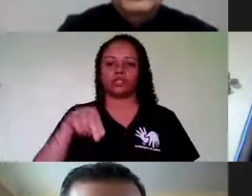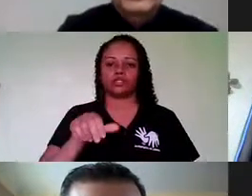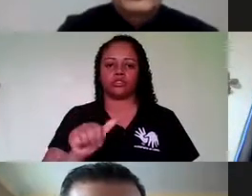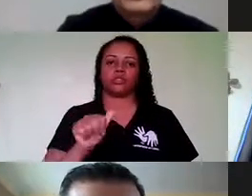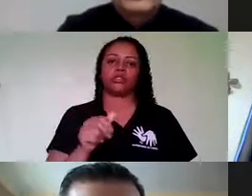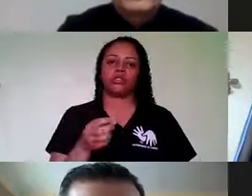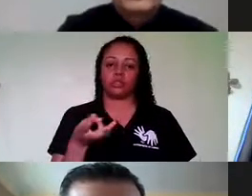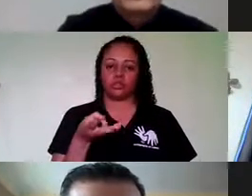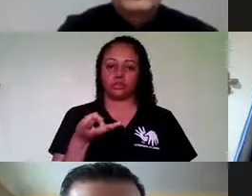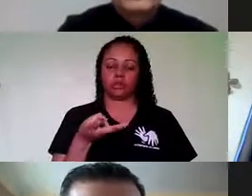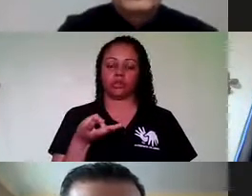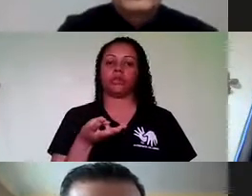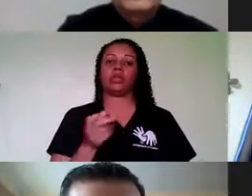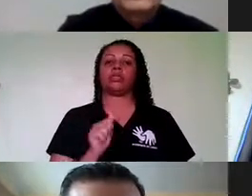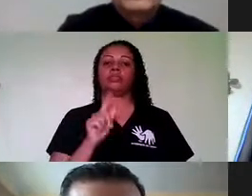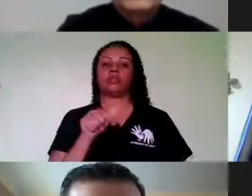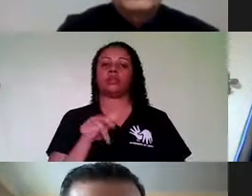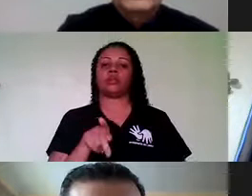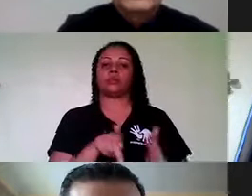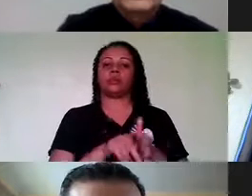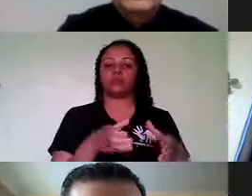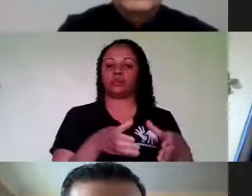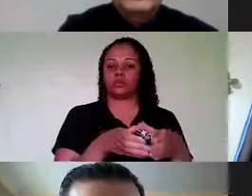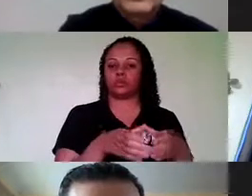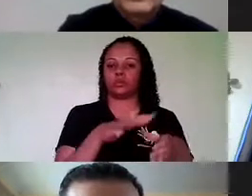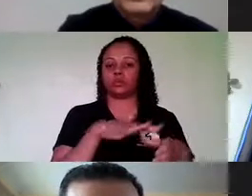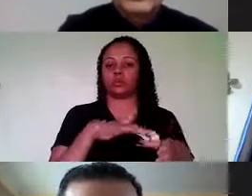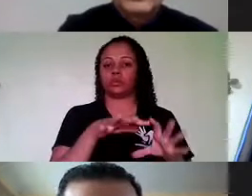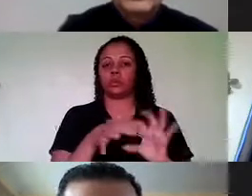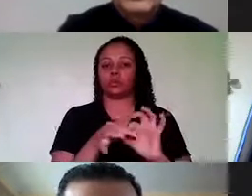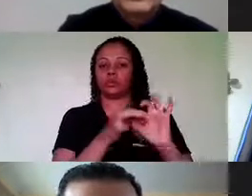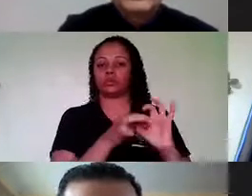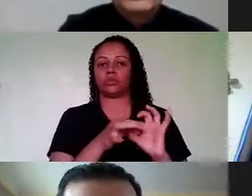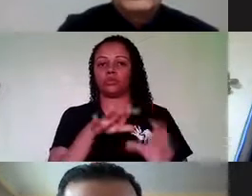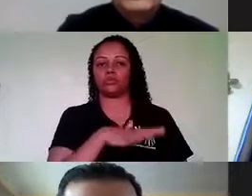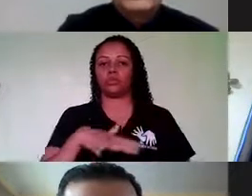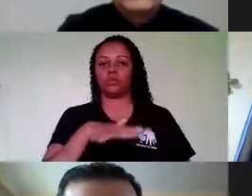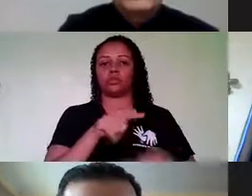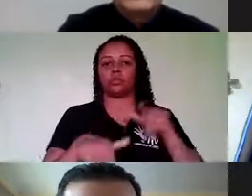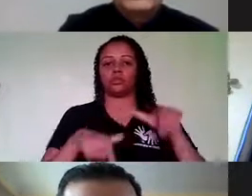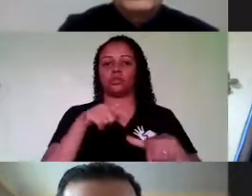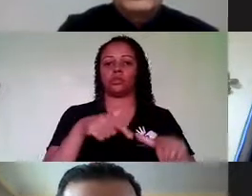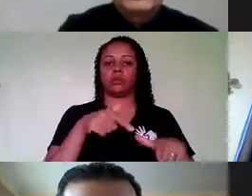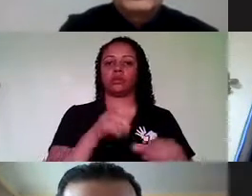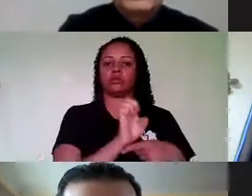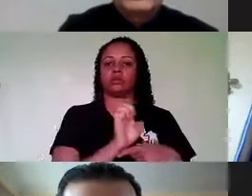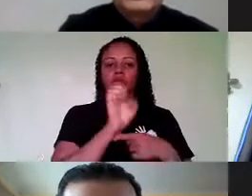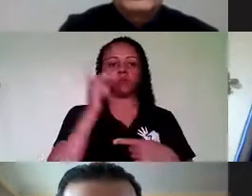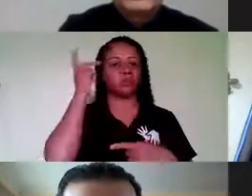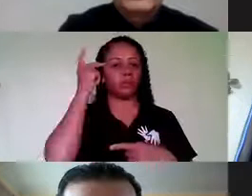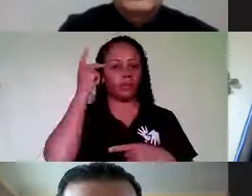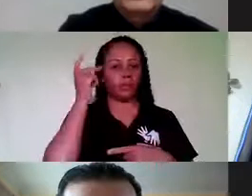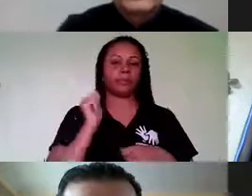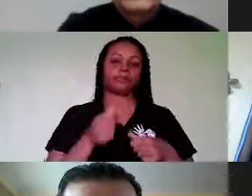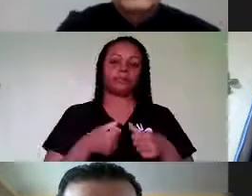parte da executiva da União Geral dos Trabalhadores do Estado de São Paulo. Estamos aqui a convite através do nosso